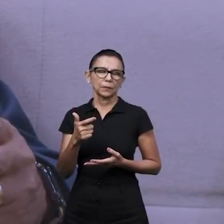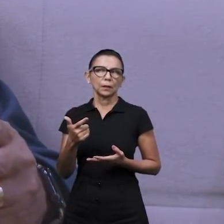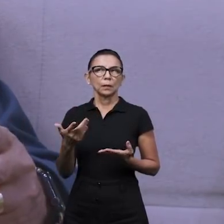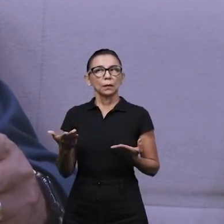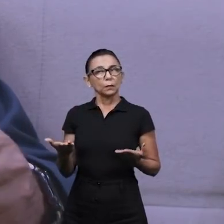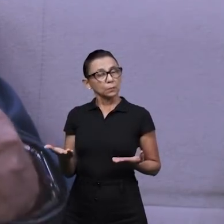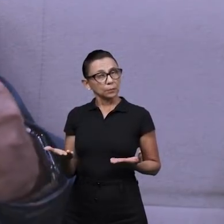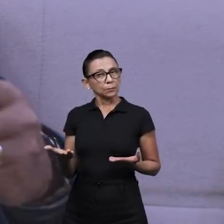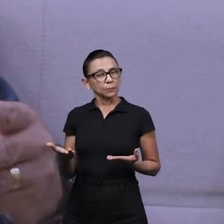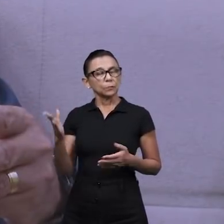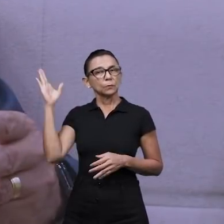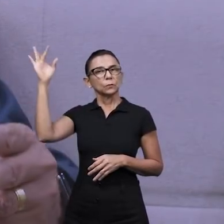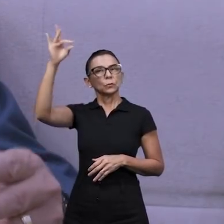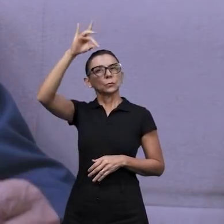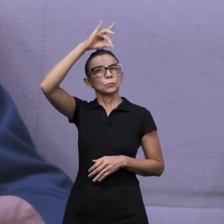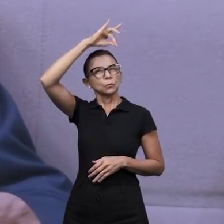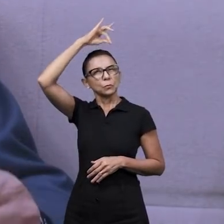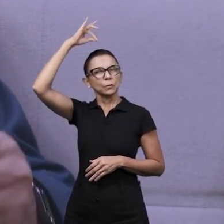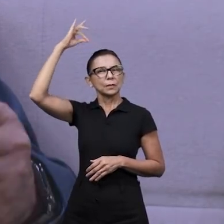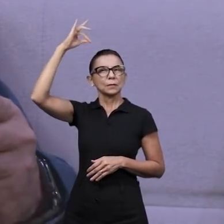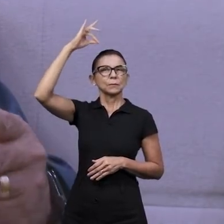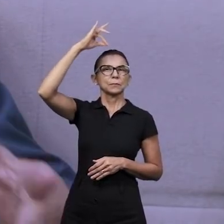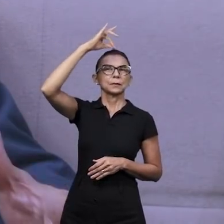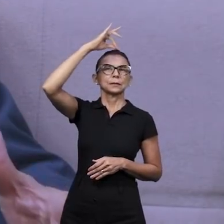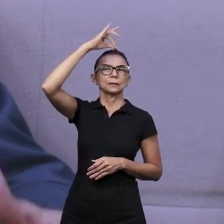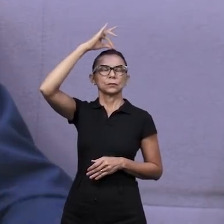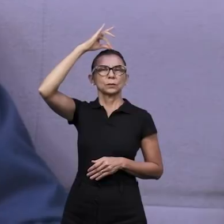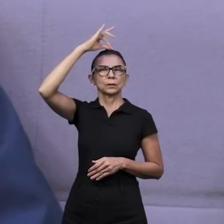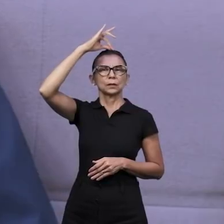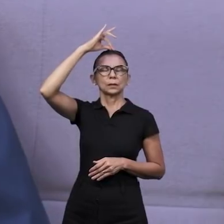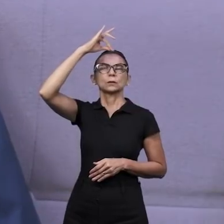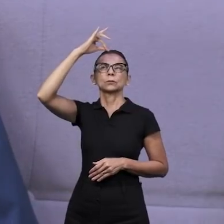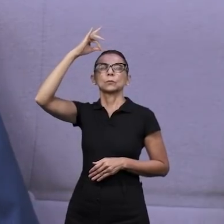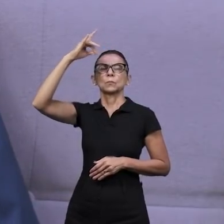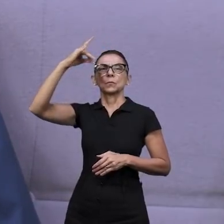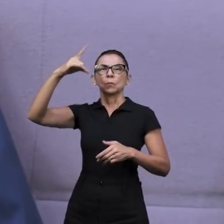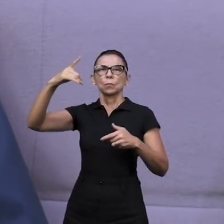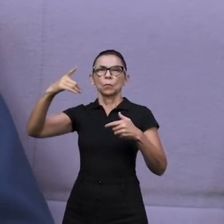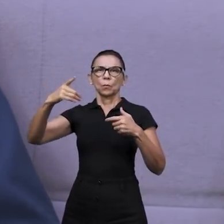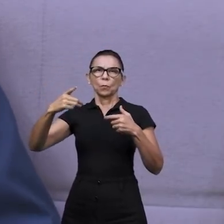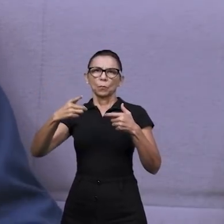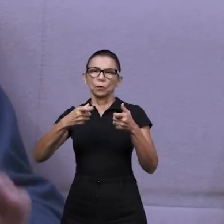dirigidos, movidos, governados pelo Espírito Santo,